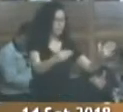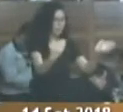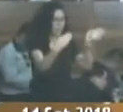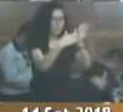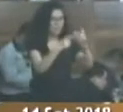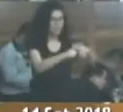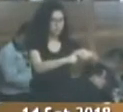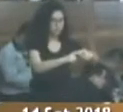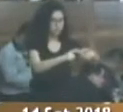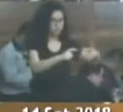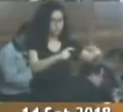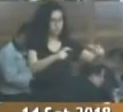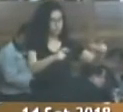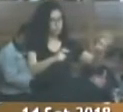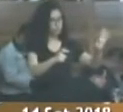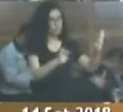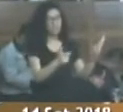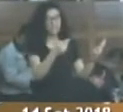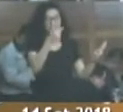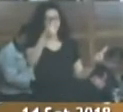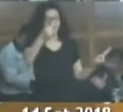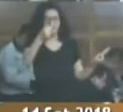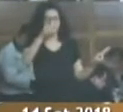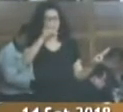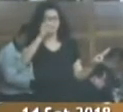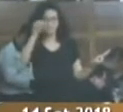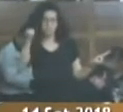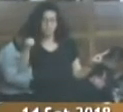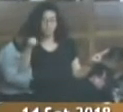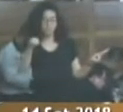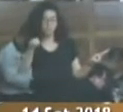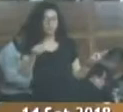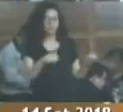atingir 7,5 centímetros a 8 centímetros,